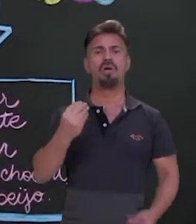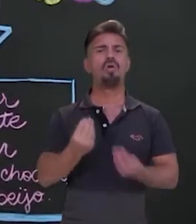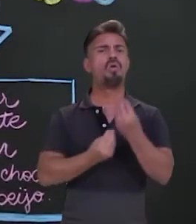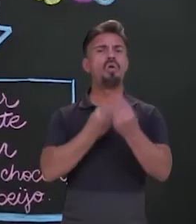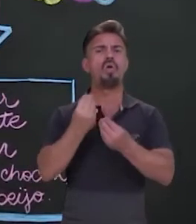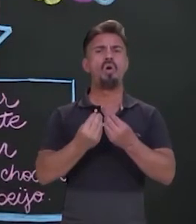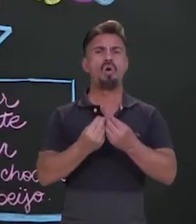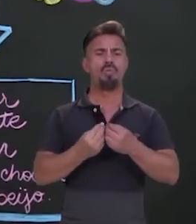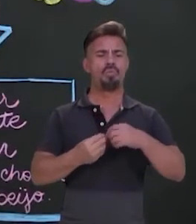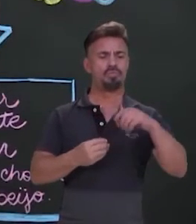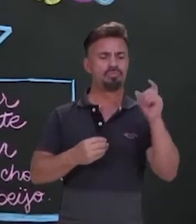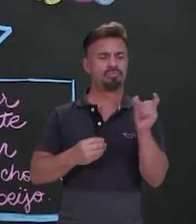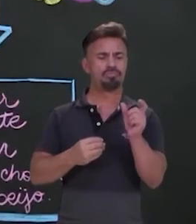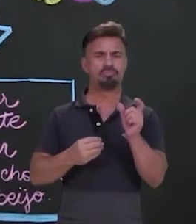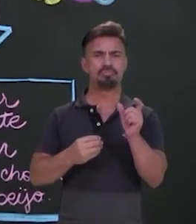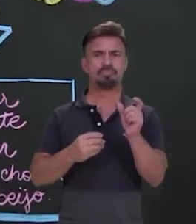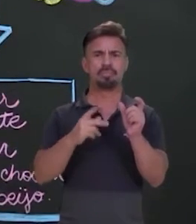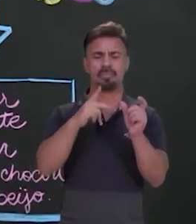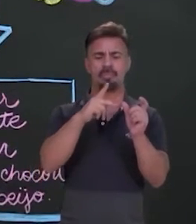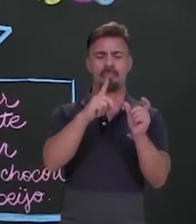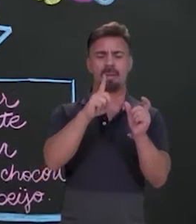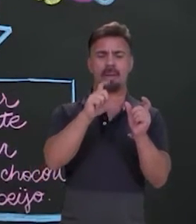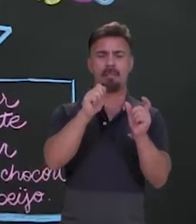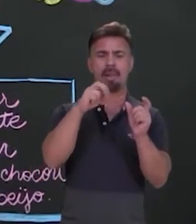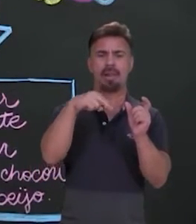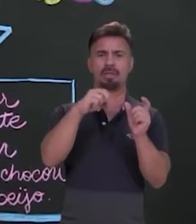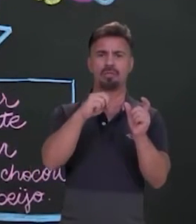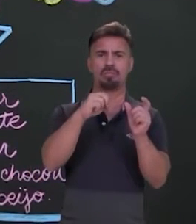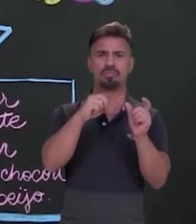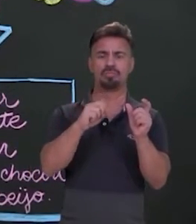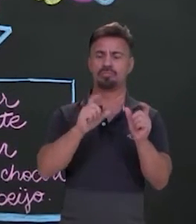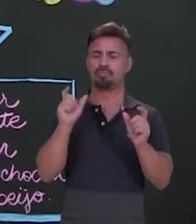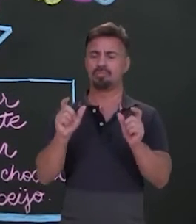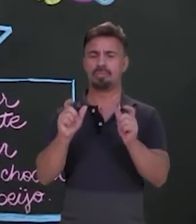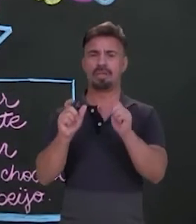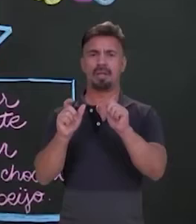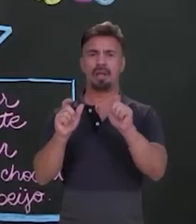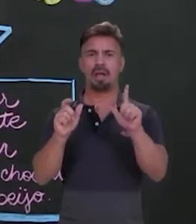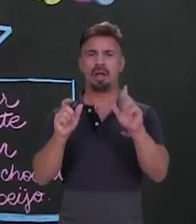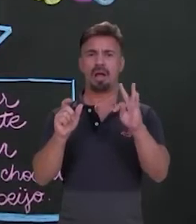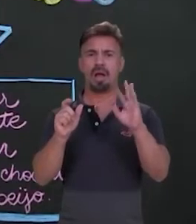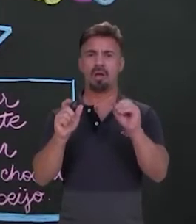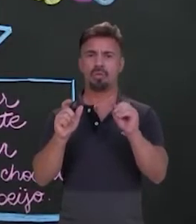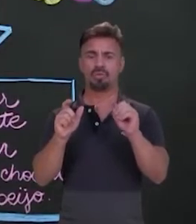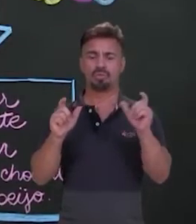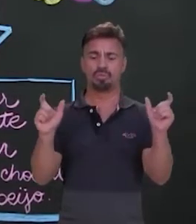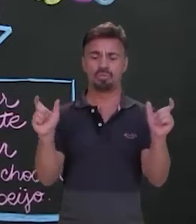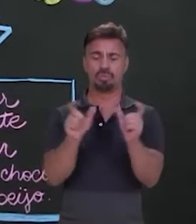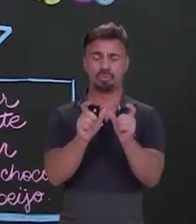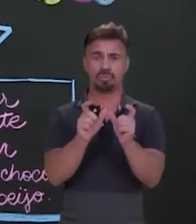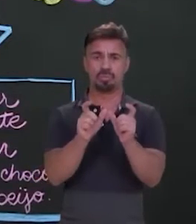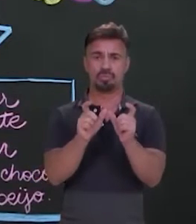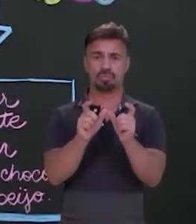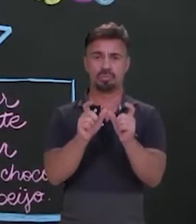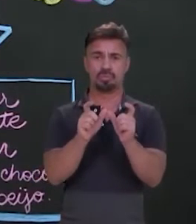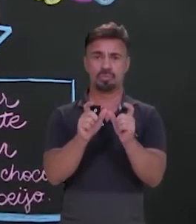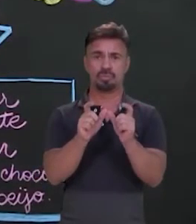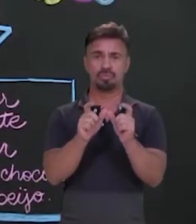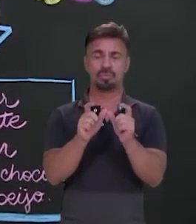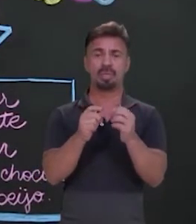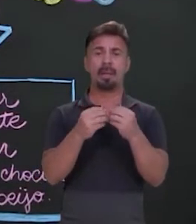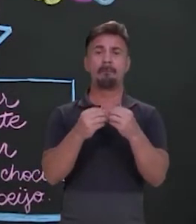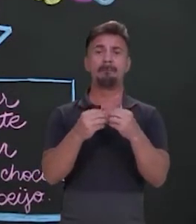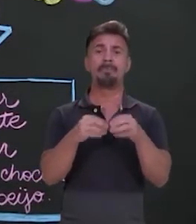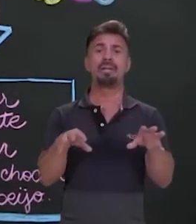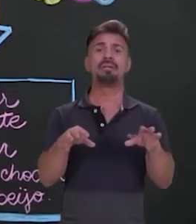de duas outras palavras, plano e alto. Essa junção, quando ela aconteceu, houve um